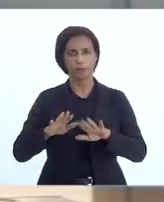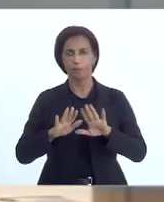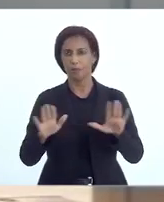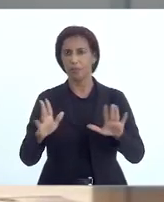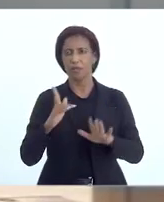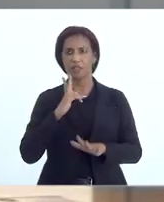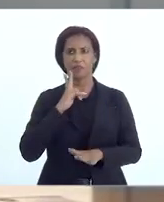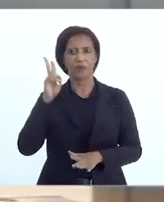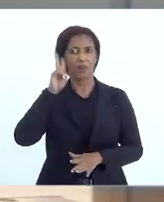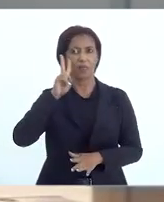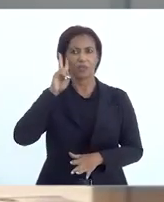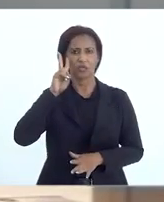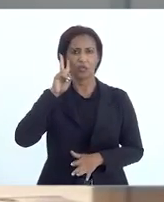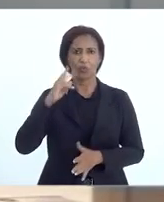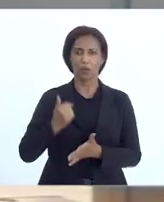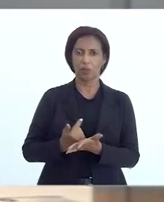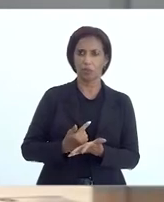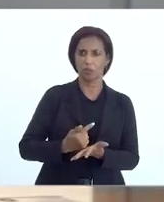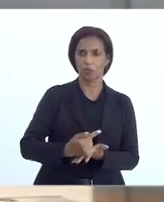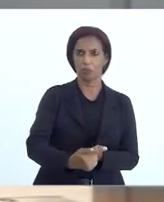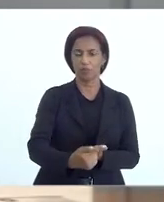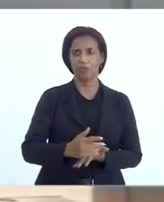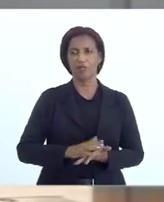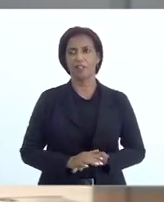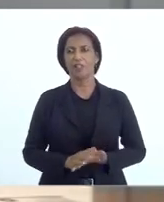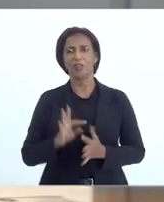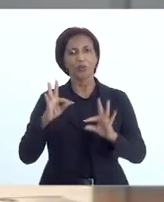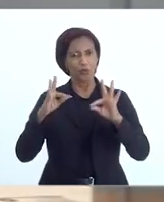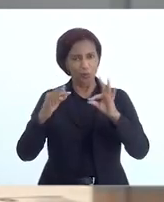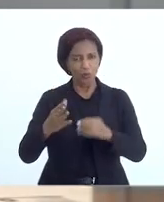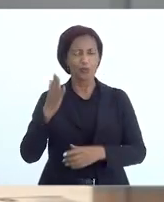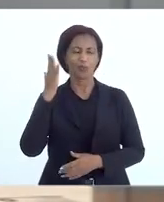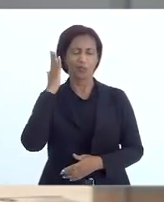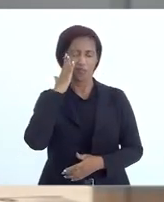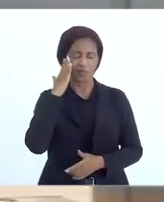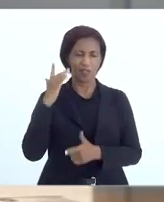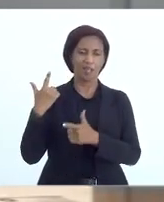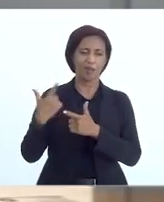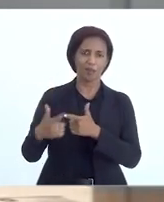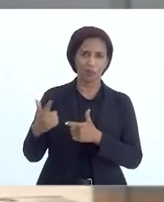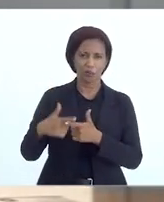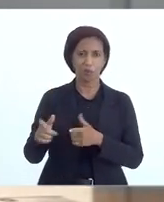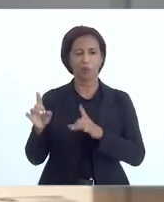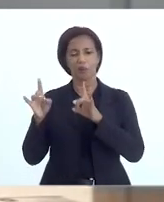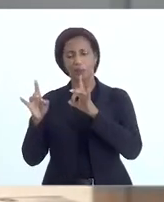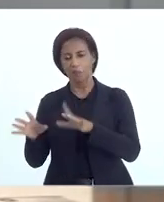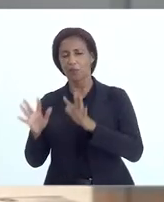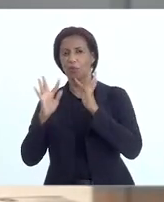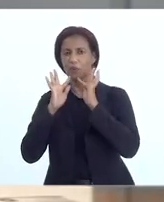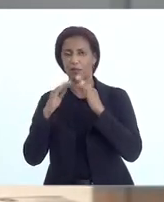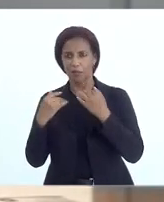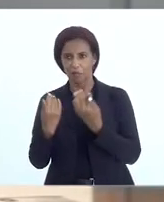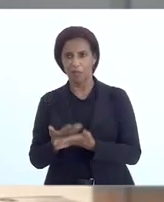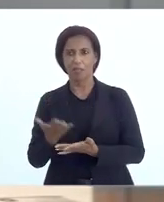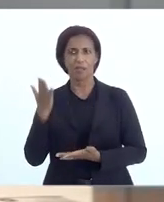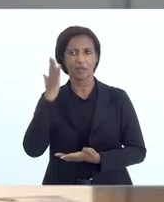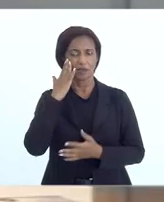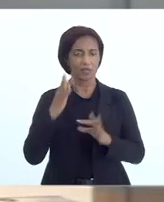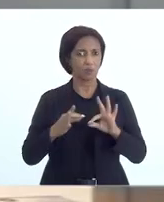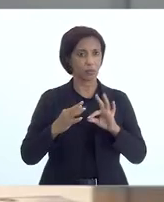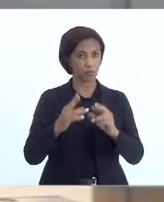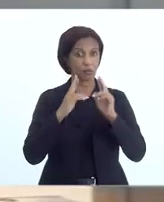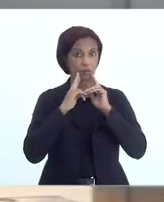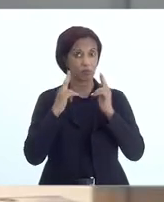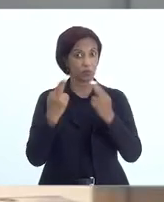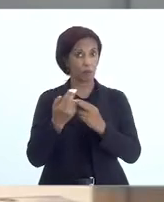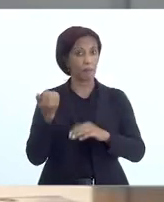contar a história na Gênesis todo mundo que sabe todo mundo aqui sabe do drama daqueles que abdicar da família a gente sabe disso tudo a gente